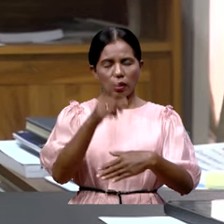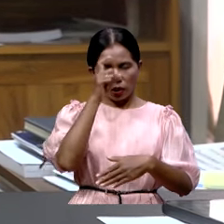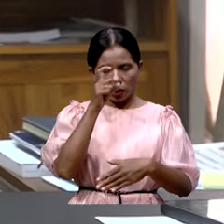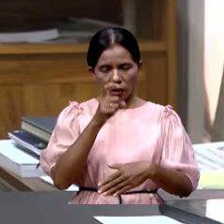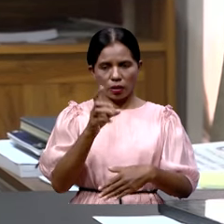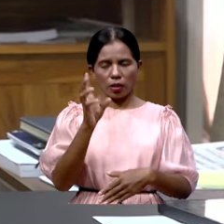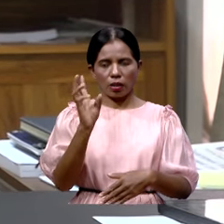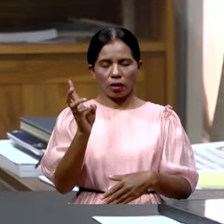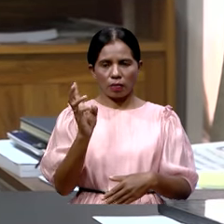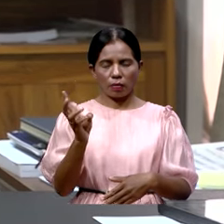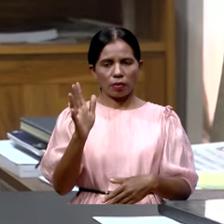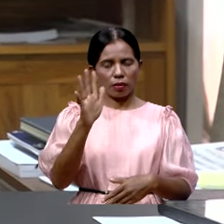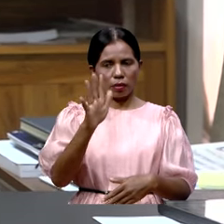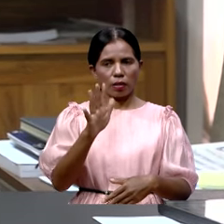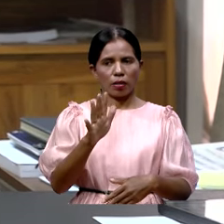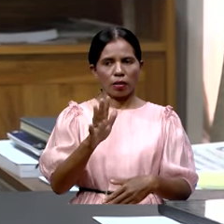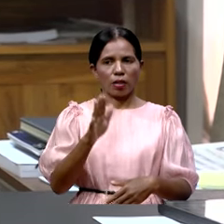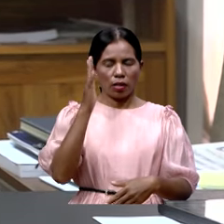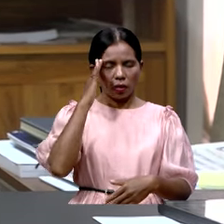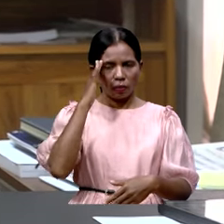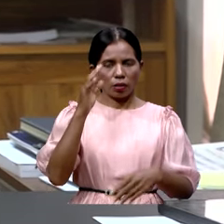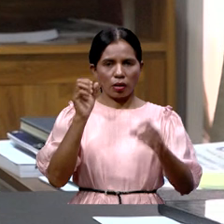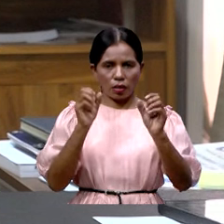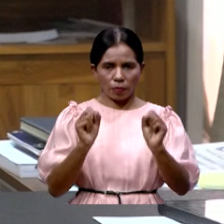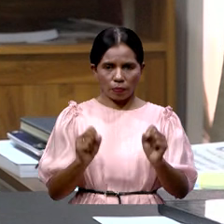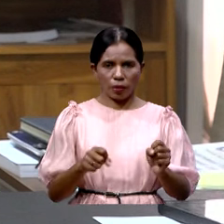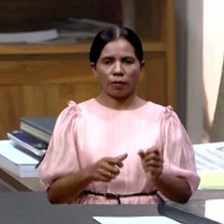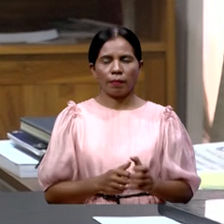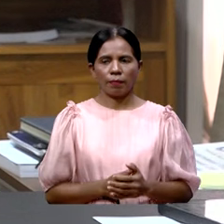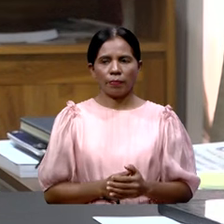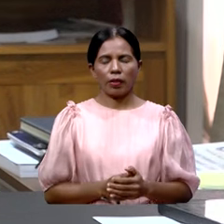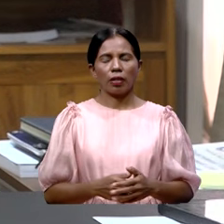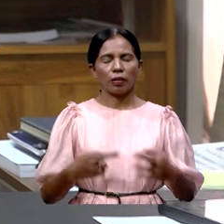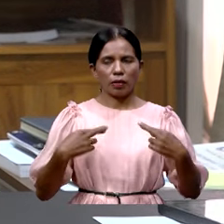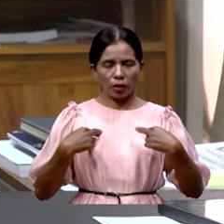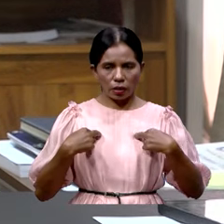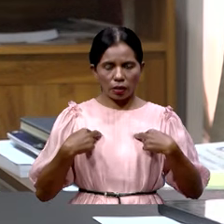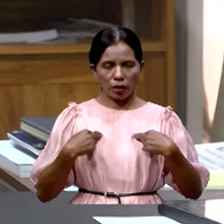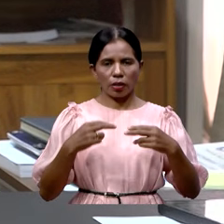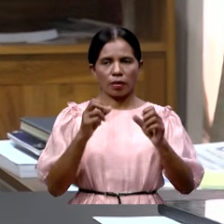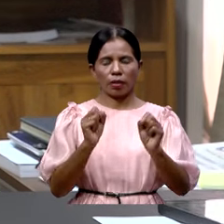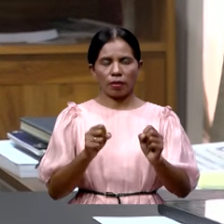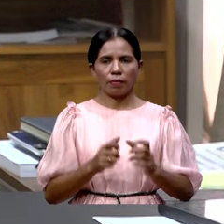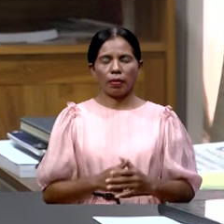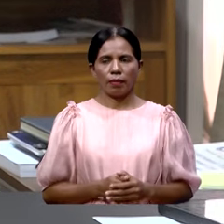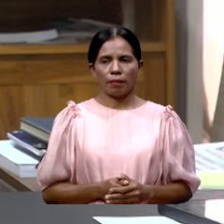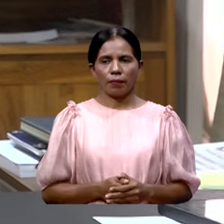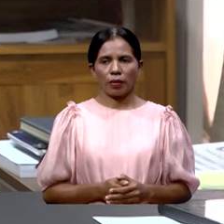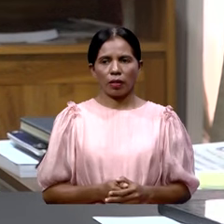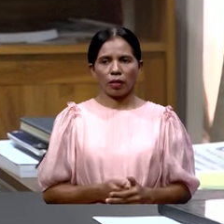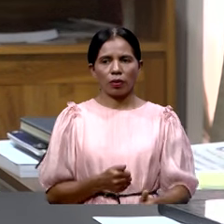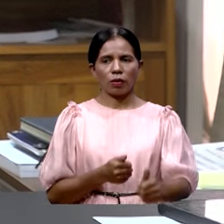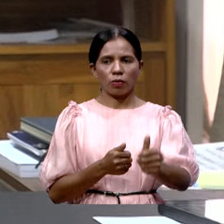60 65 né bem macano em ona para atu descanso cara que reforma cara base